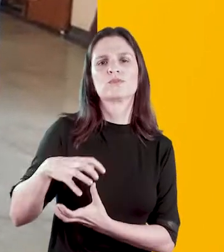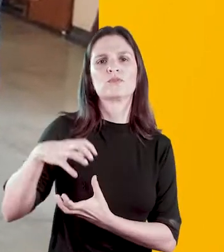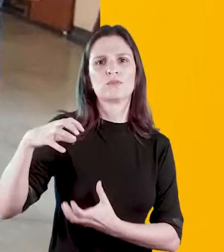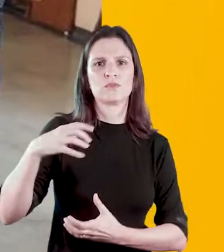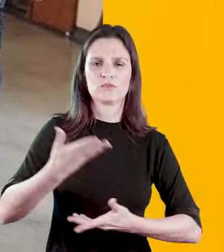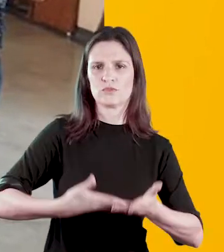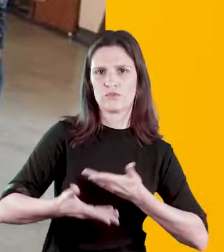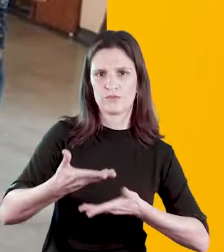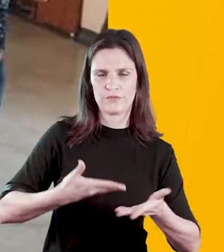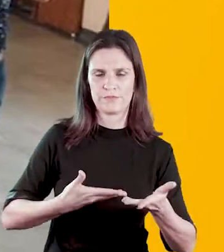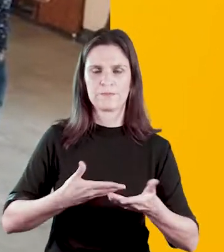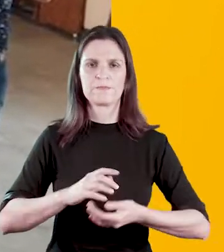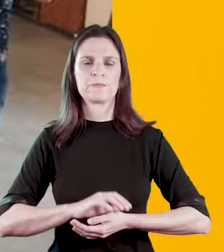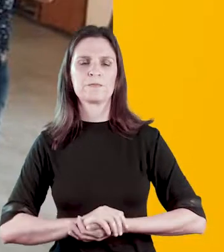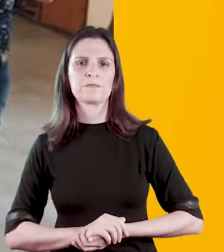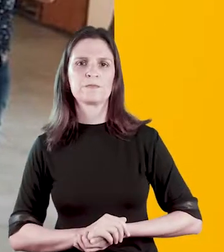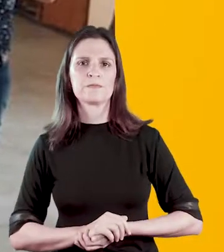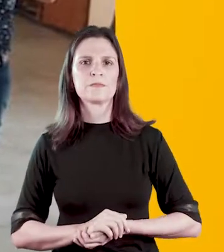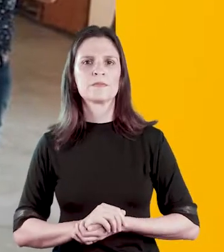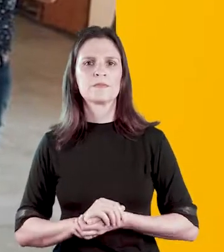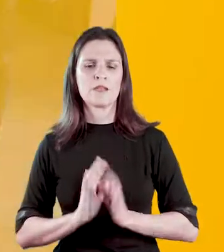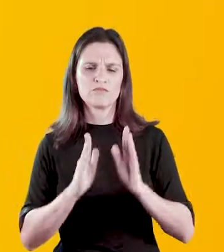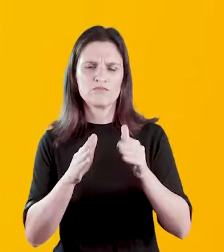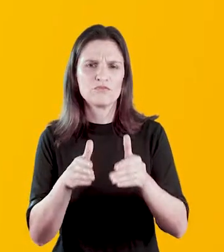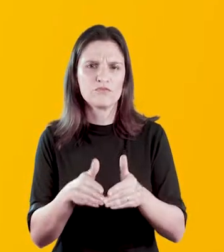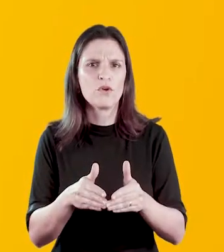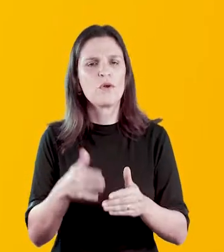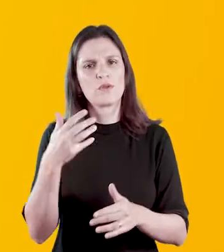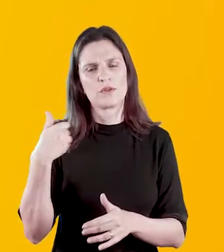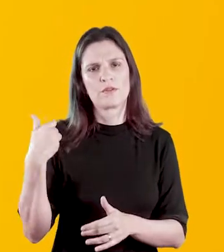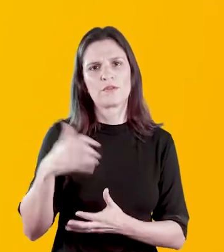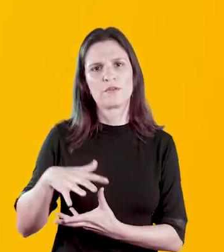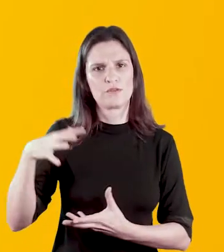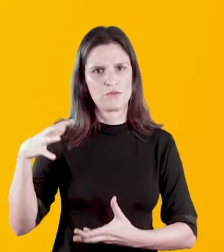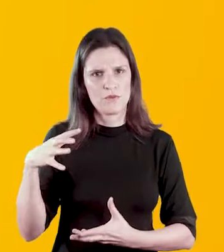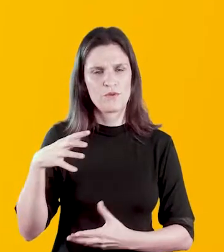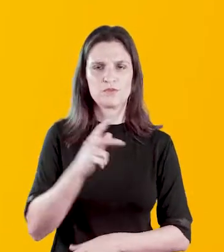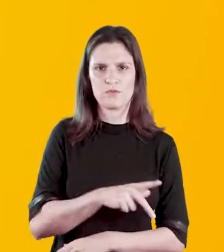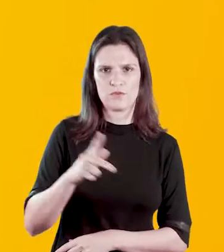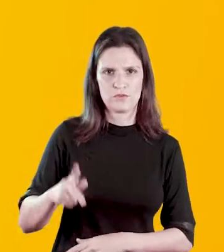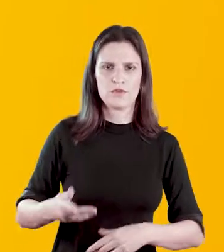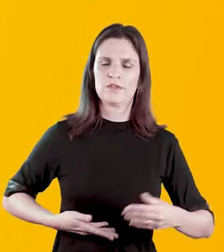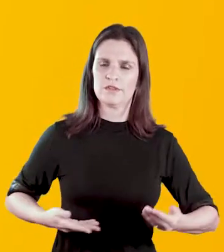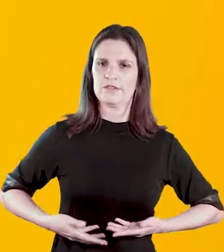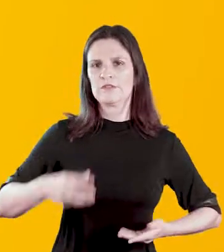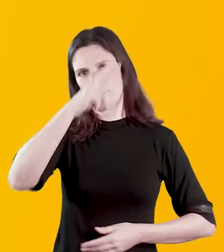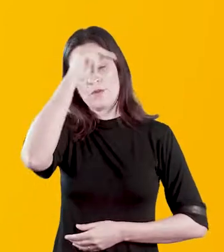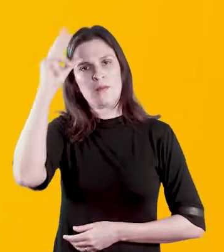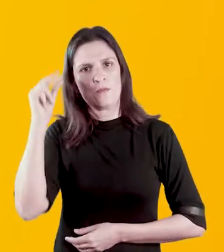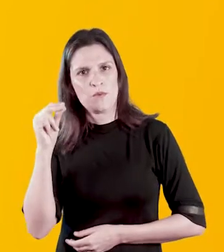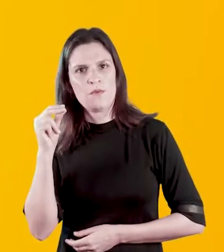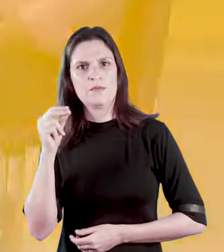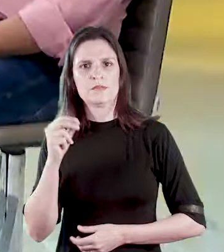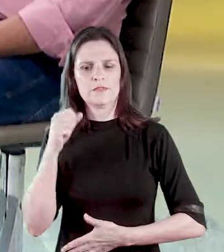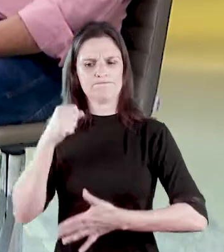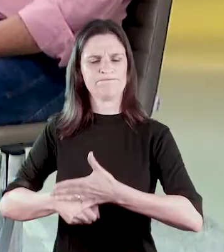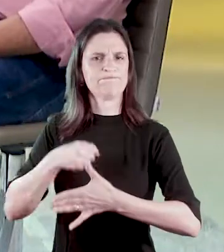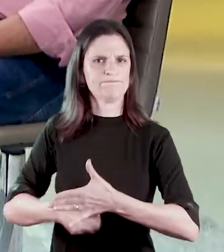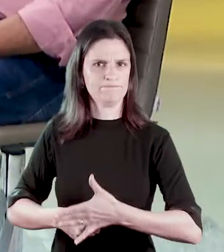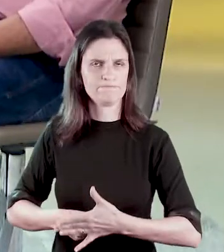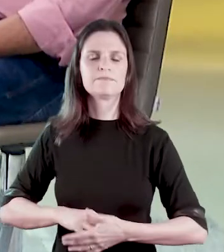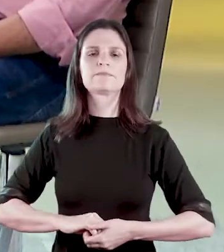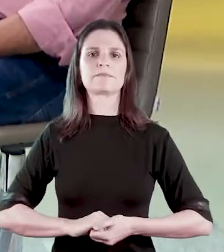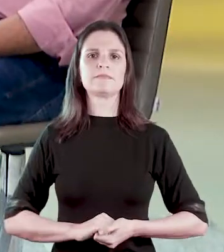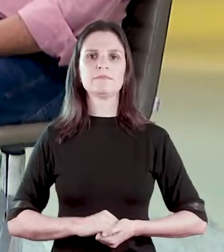vovó Ziza atenção aos idosos aos professores e servidores públicos estão entre suas Bandeiras